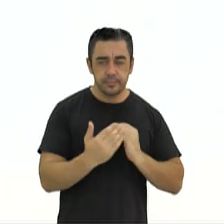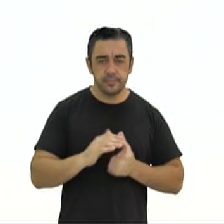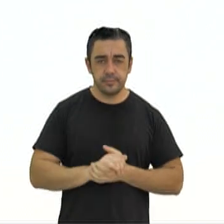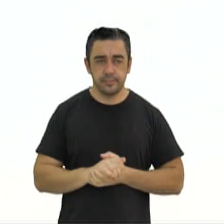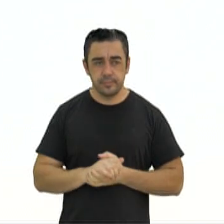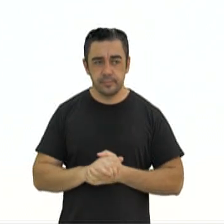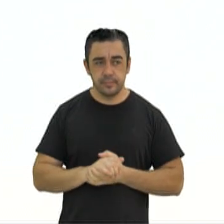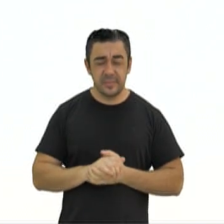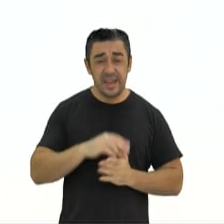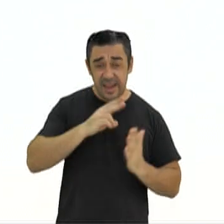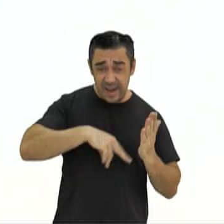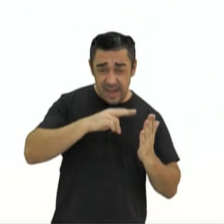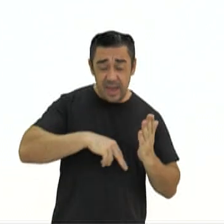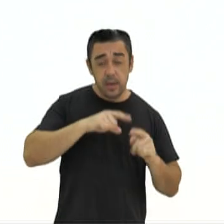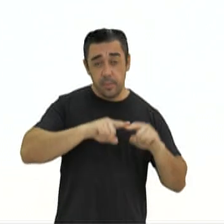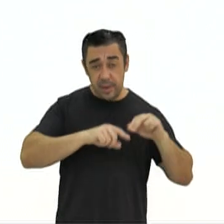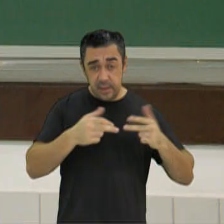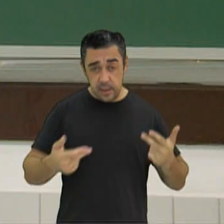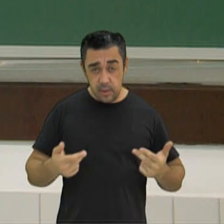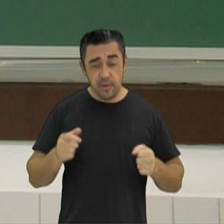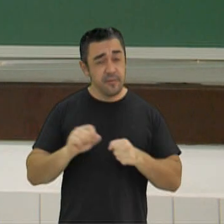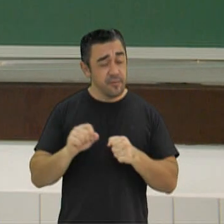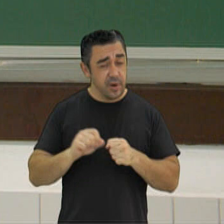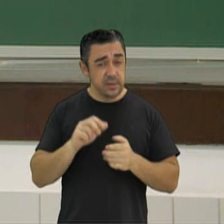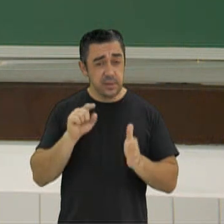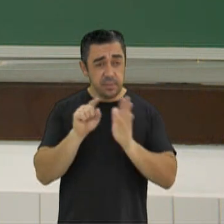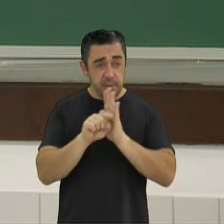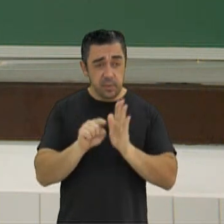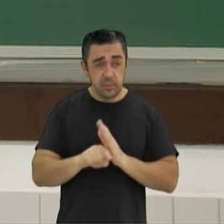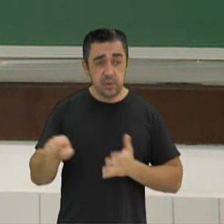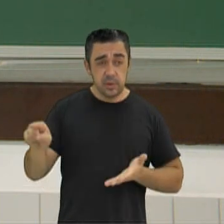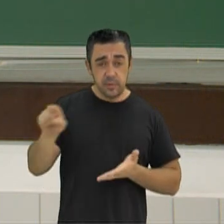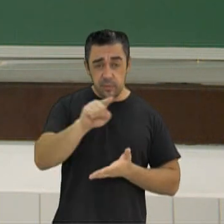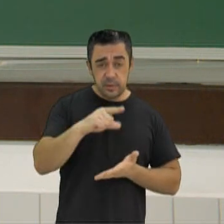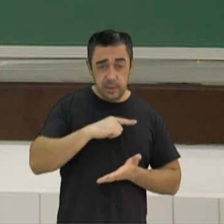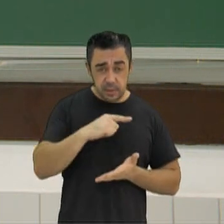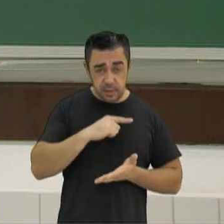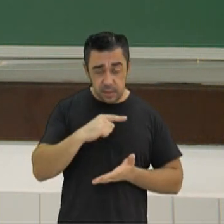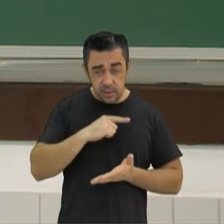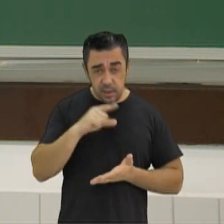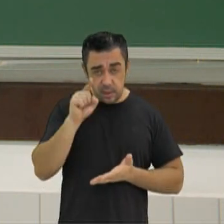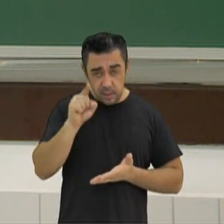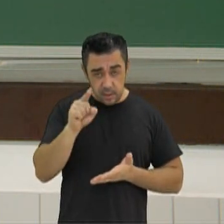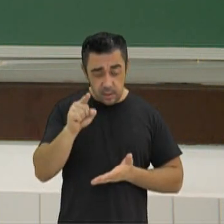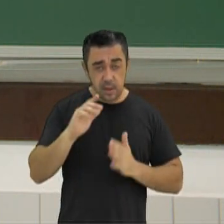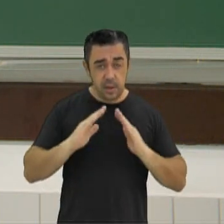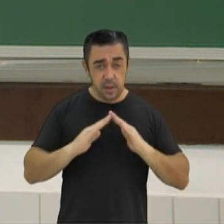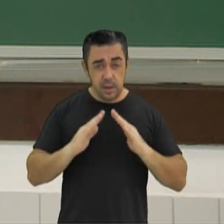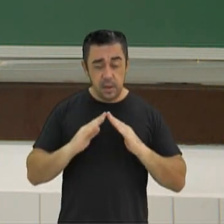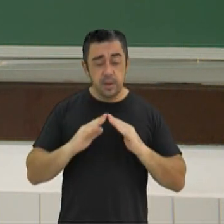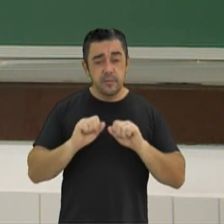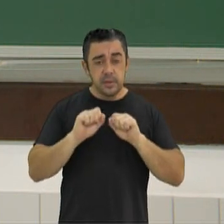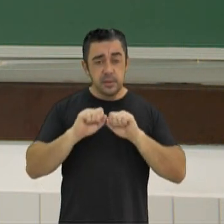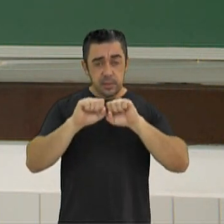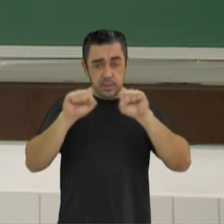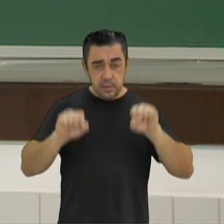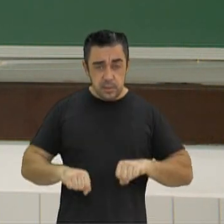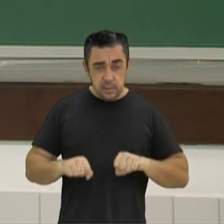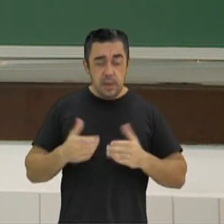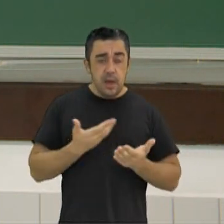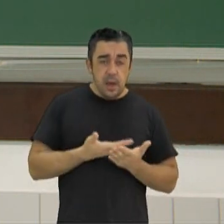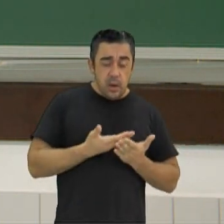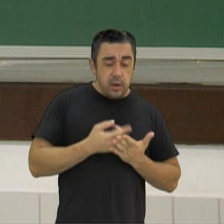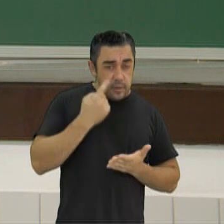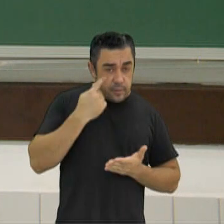tronco. Releiam esse material, façam as questões que vocês têm à disposição aí para fazer no sistema. Aula de